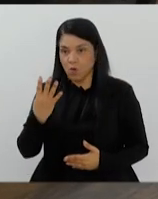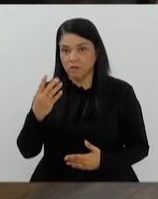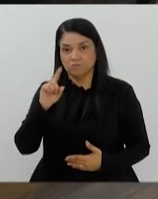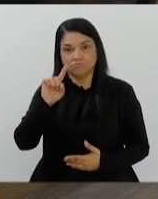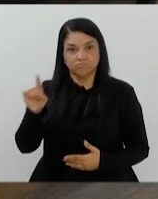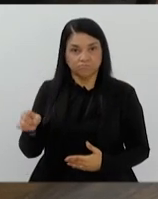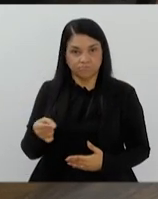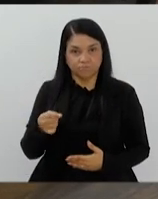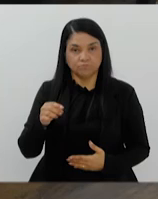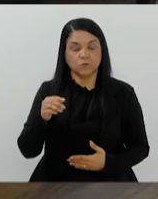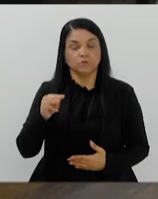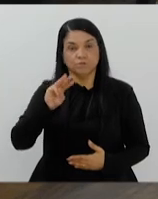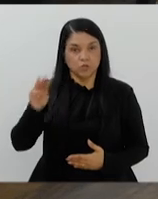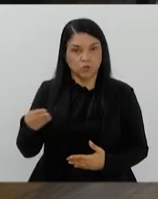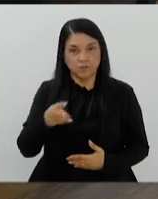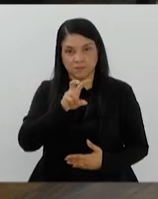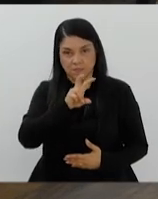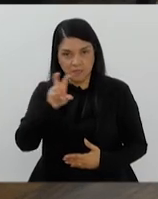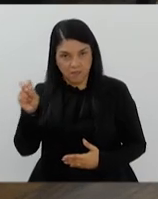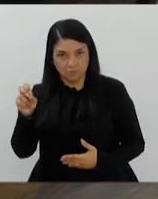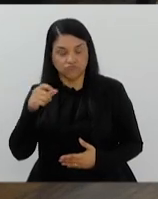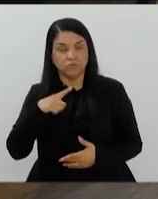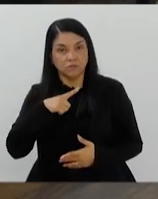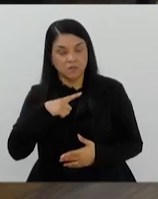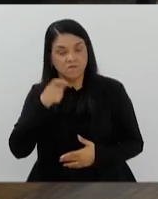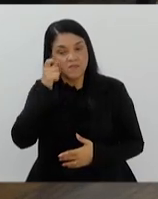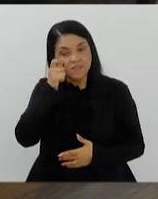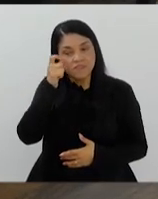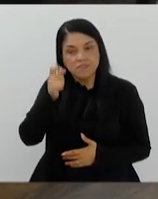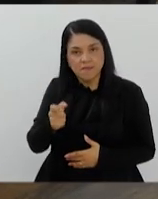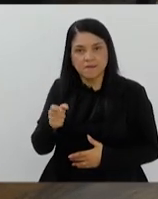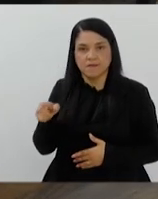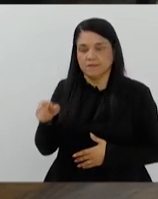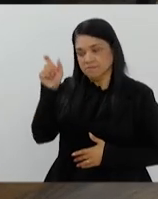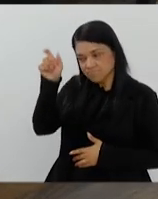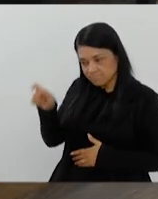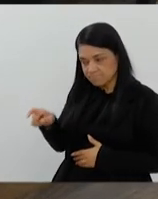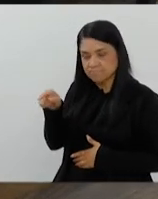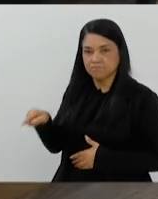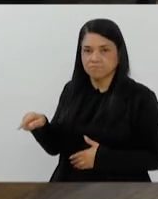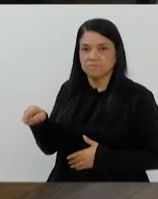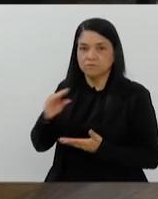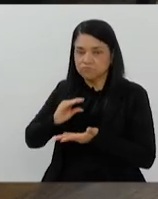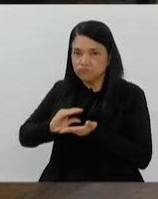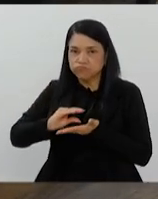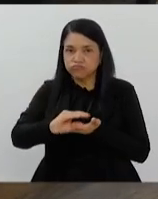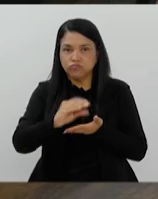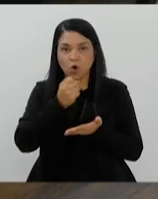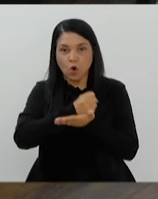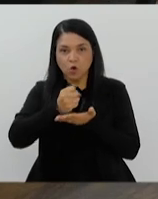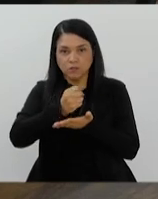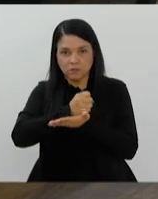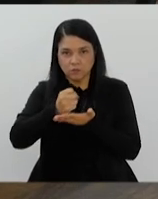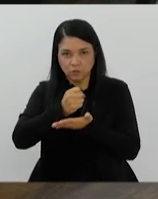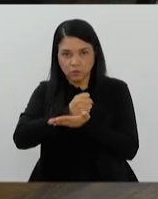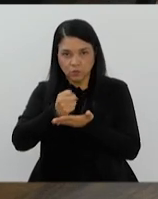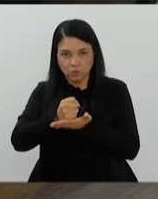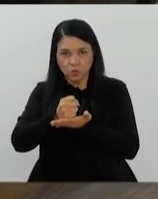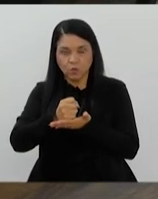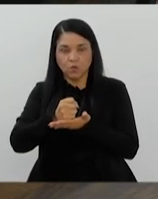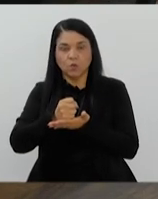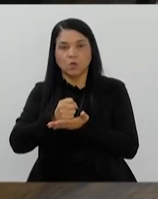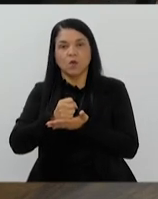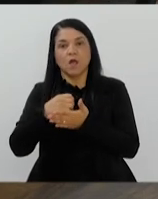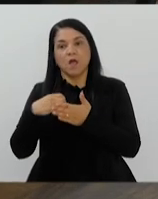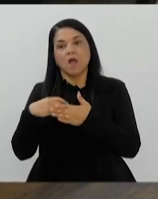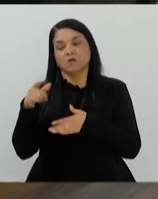houve eventual conflito de interesse da senhora que foi a quem direcionou esse recurso e contratou a sua própria afilada para